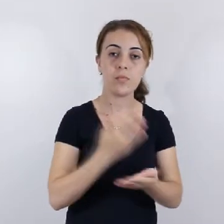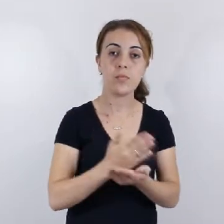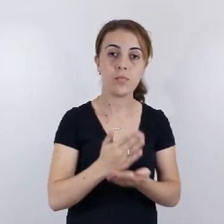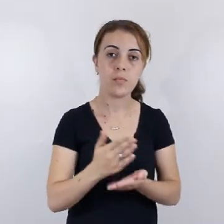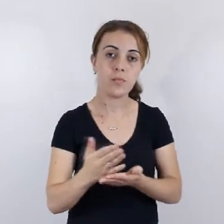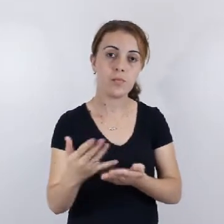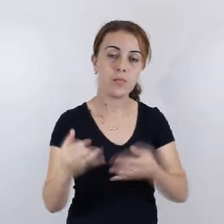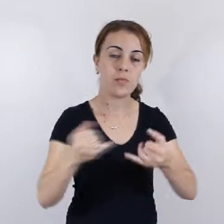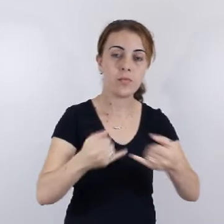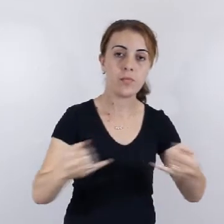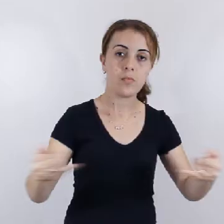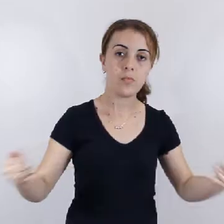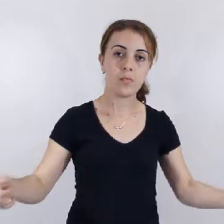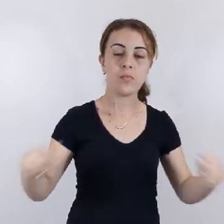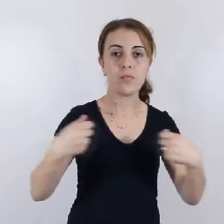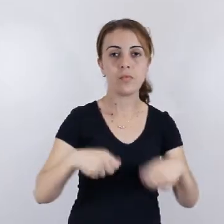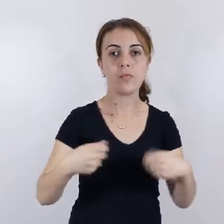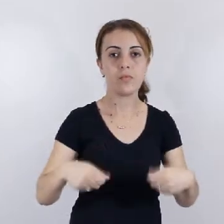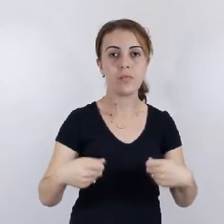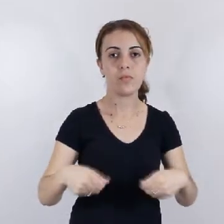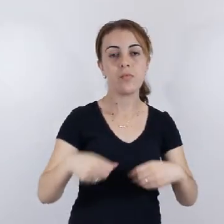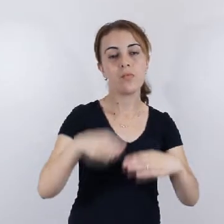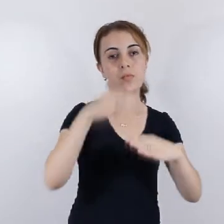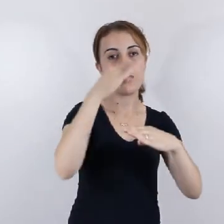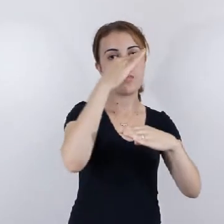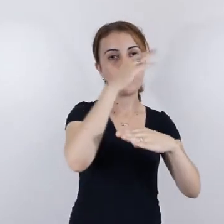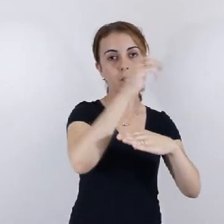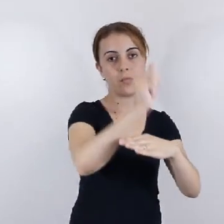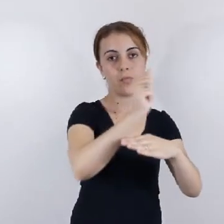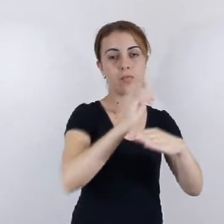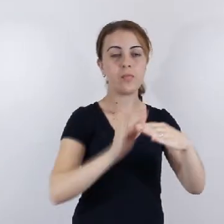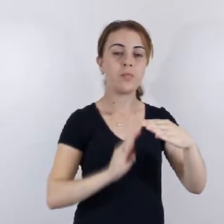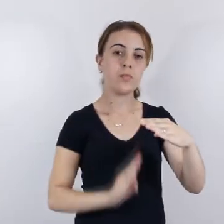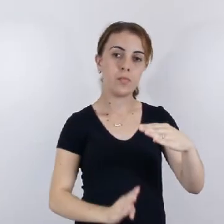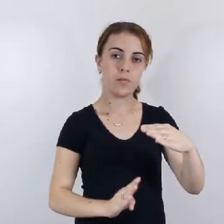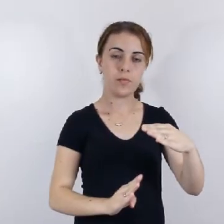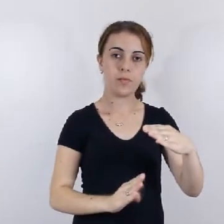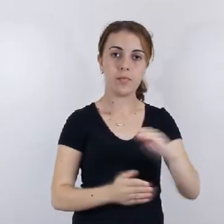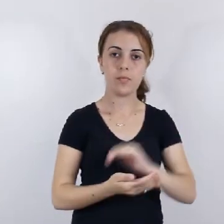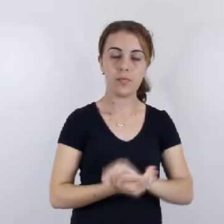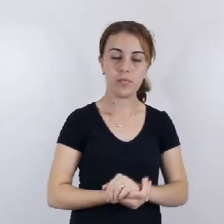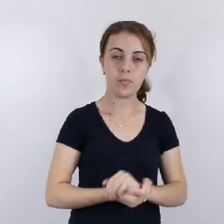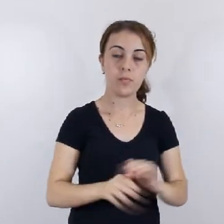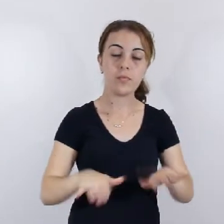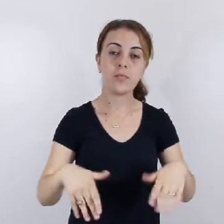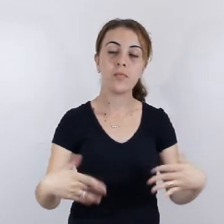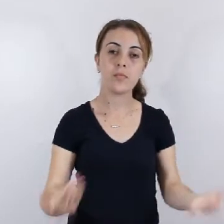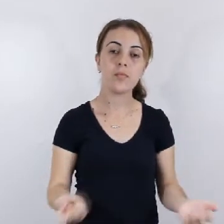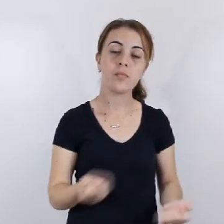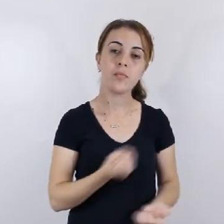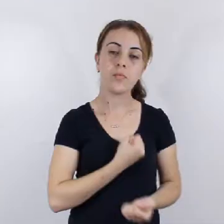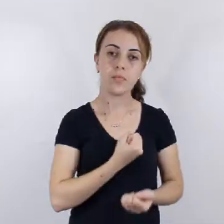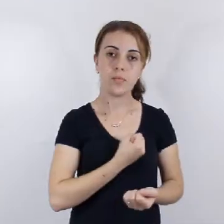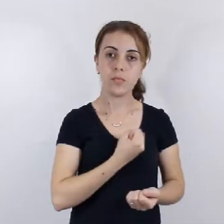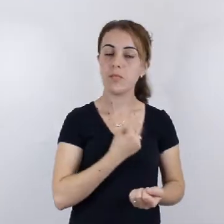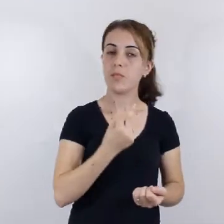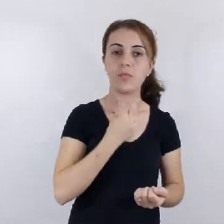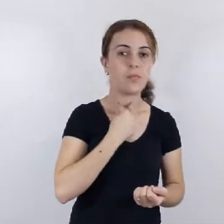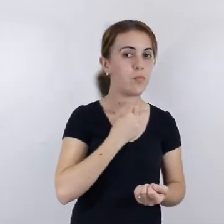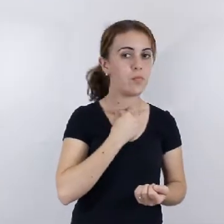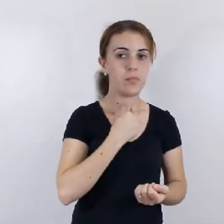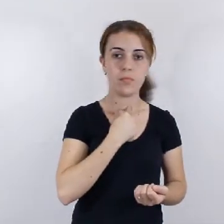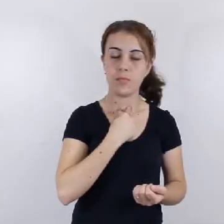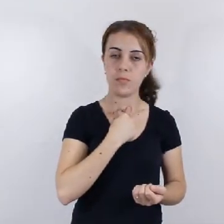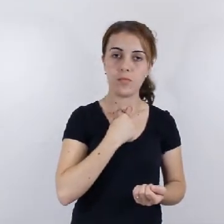inteiro de vezes da corda que era utilizada para medir. E isso levou à utilização de frações.